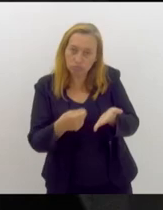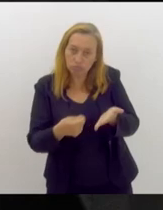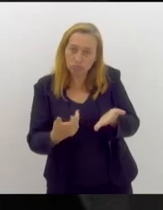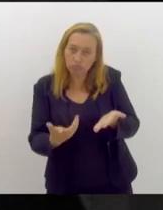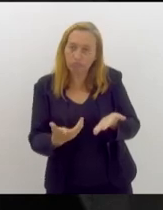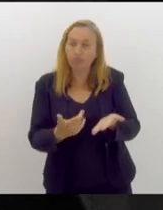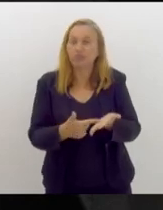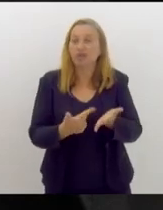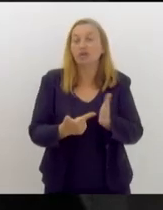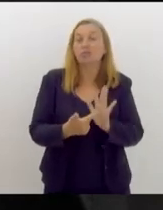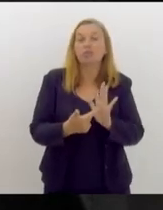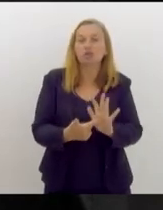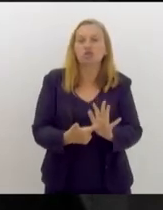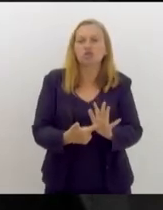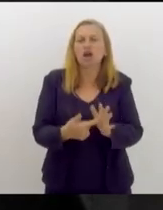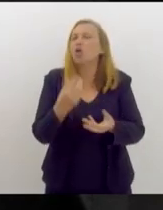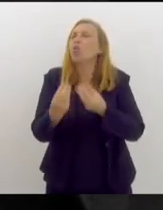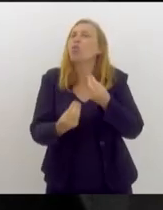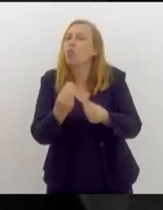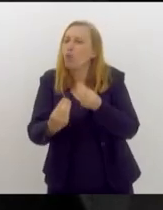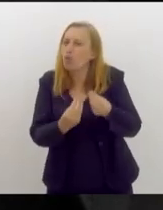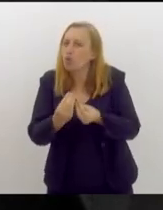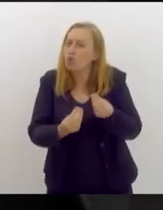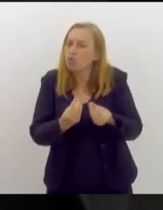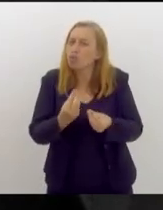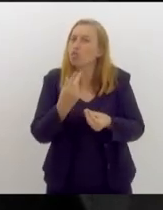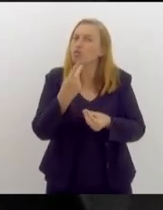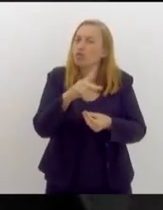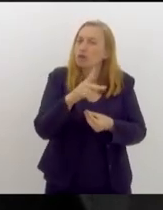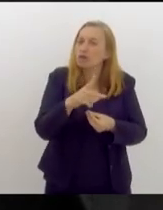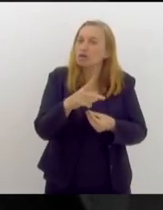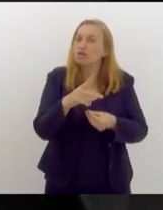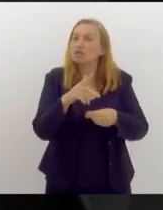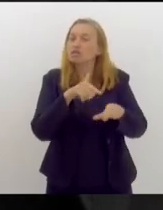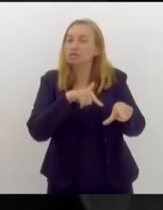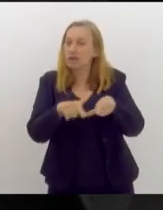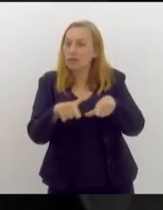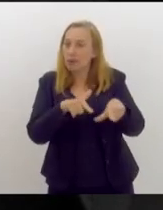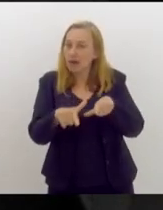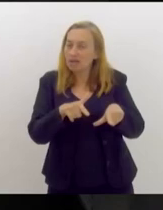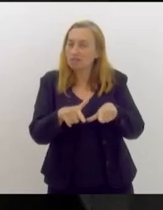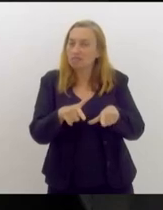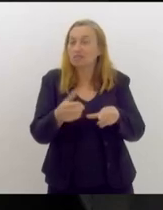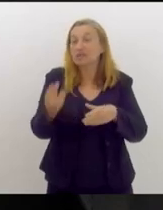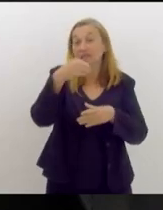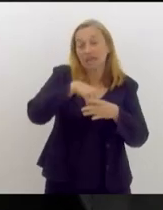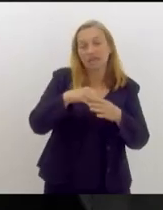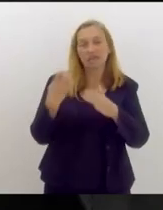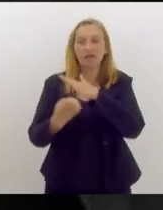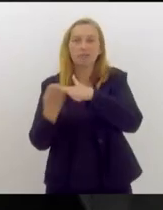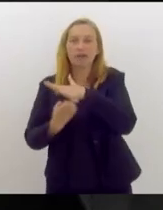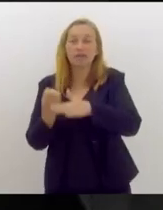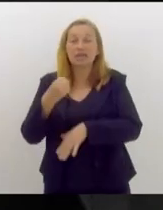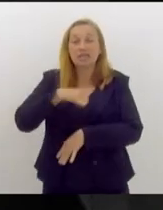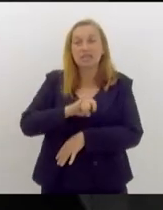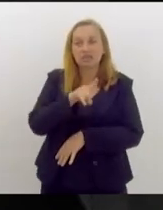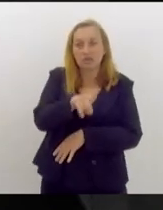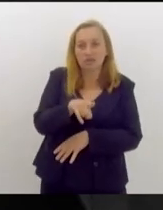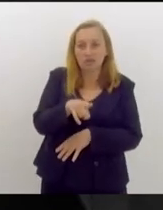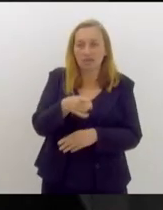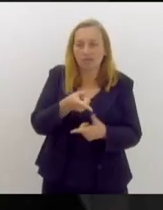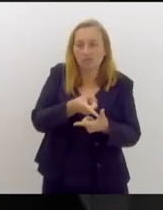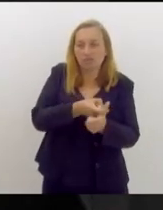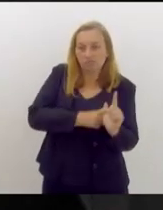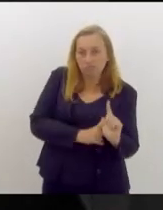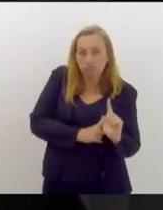é que vai te dar noção como é que foi teu comportamento da empresa se você tá pendurado